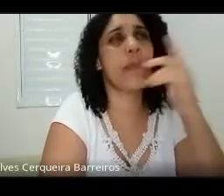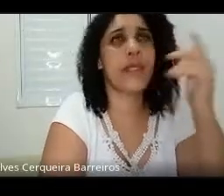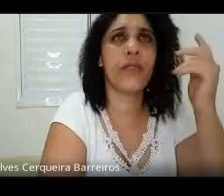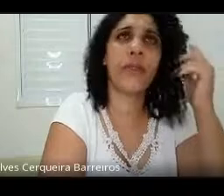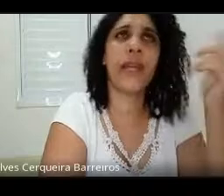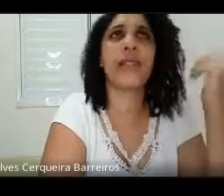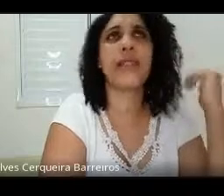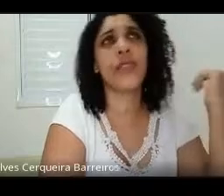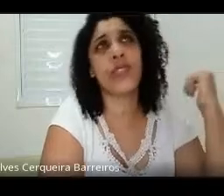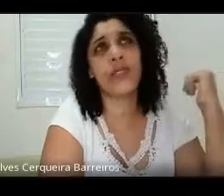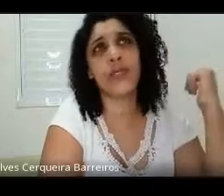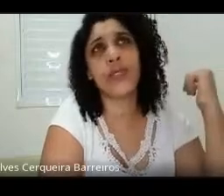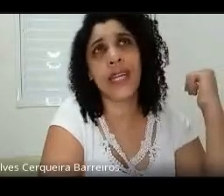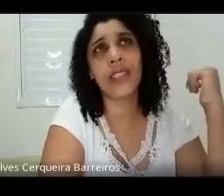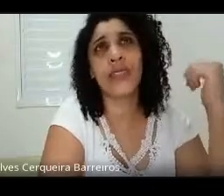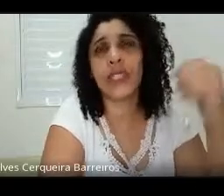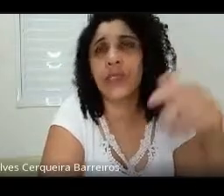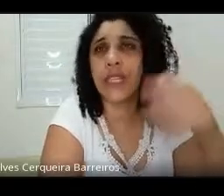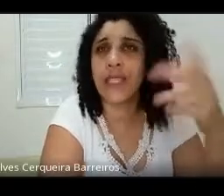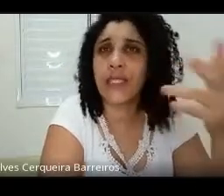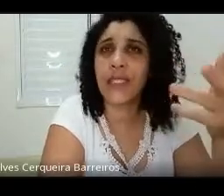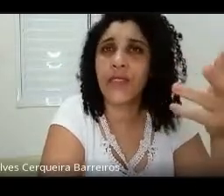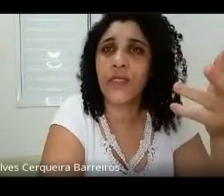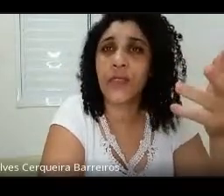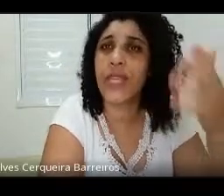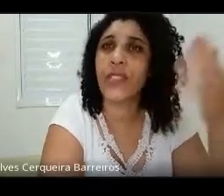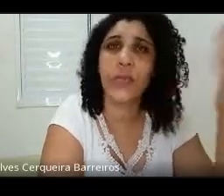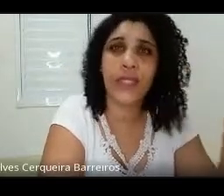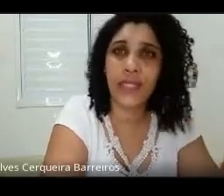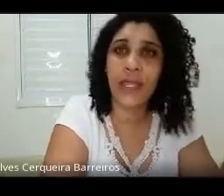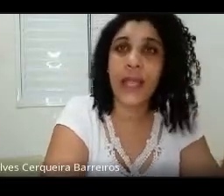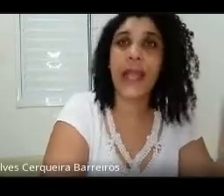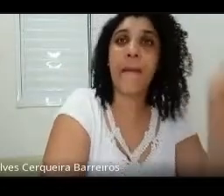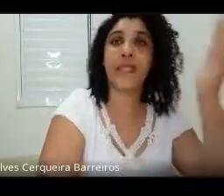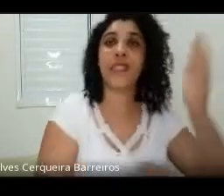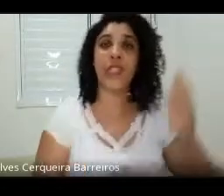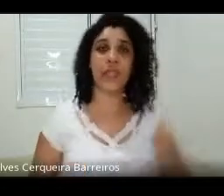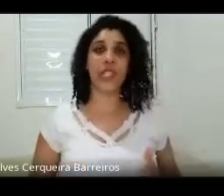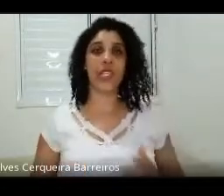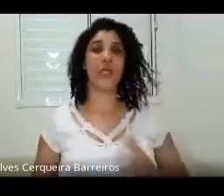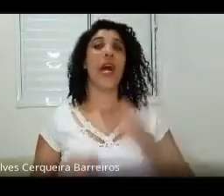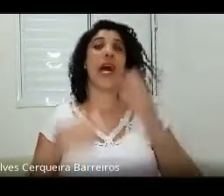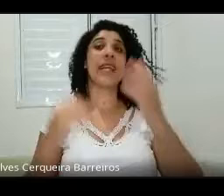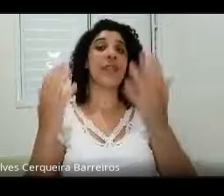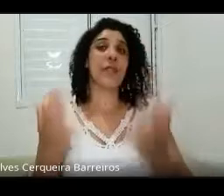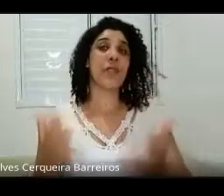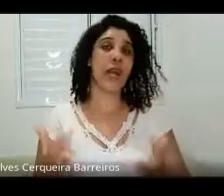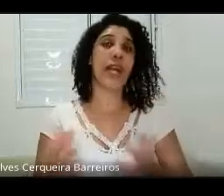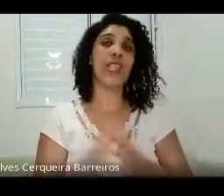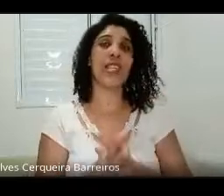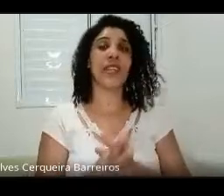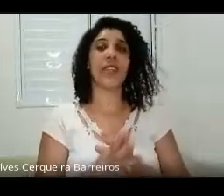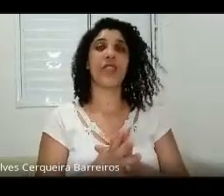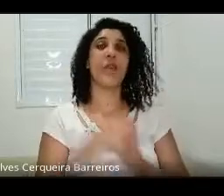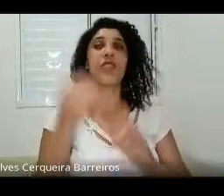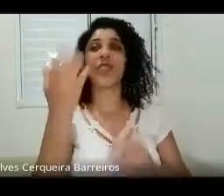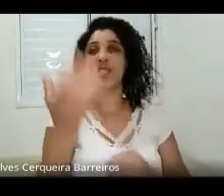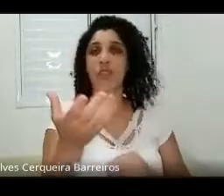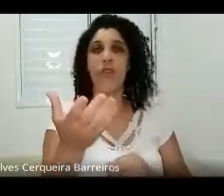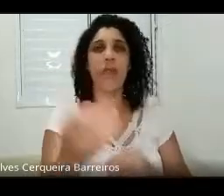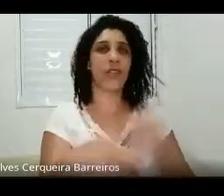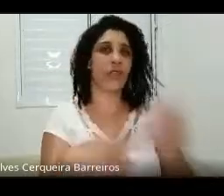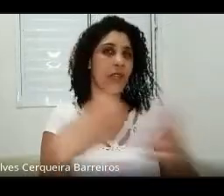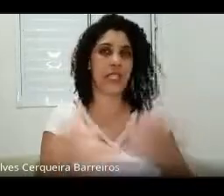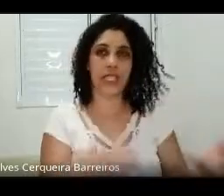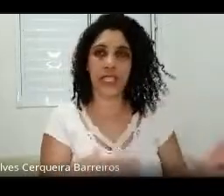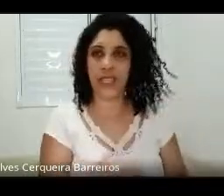Aí eu fiquei pensando, ela disse que não tinha dificuldade, e no dia que não estava, ela disse que teve dificuldade. Como assim? Mas é justamente isso. Às vezes a pessoa acha que somente utilizando